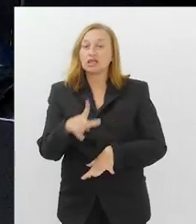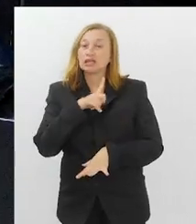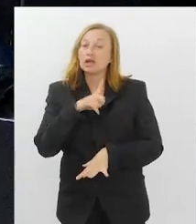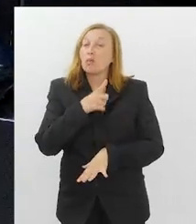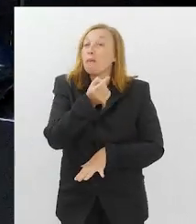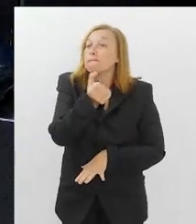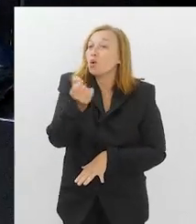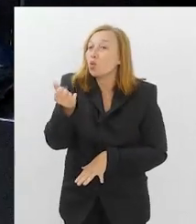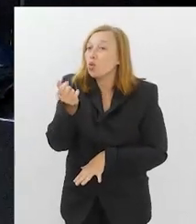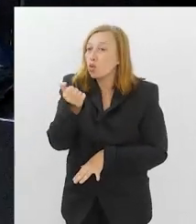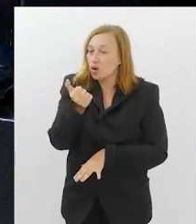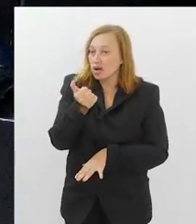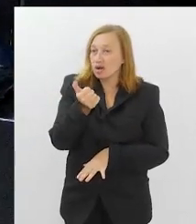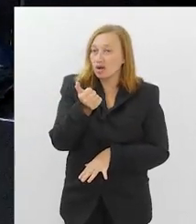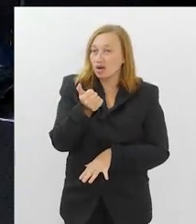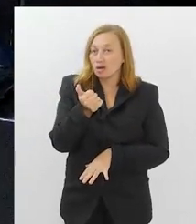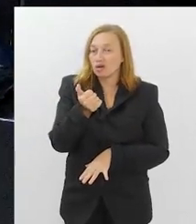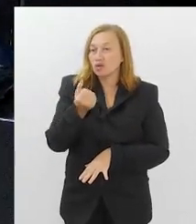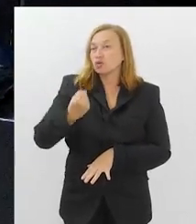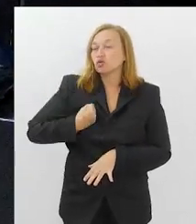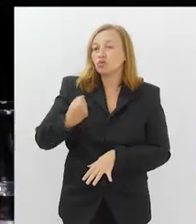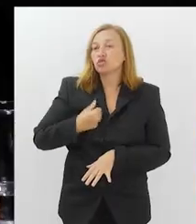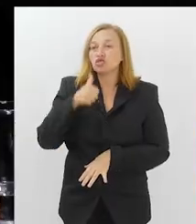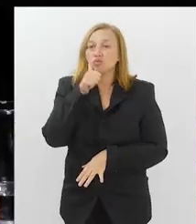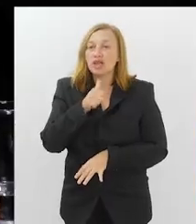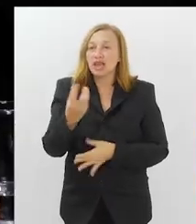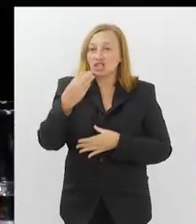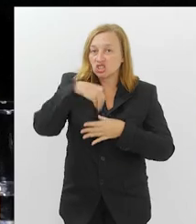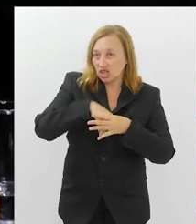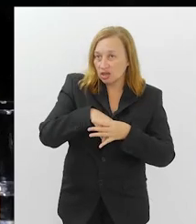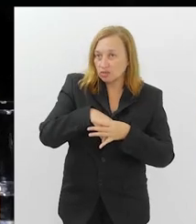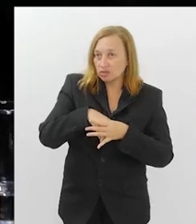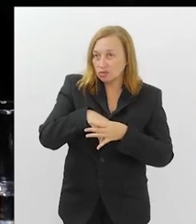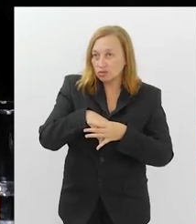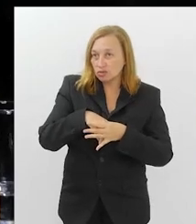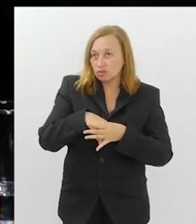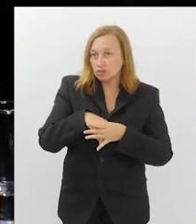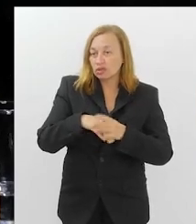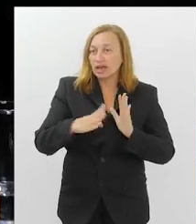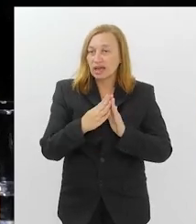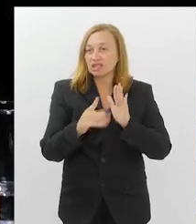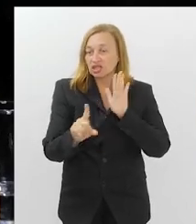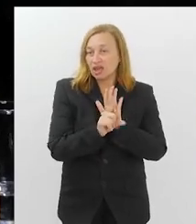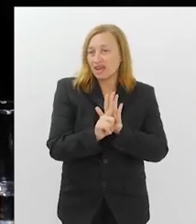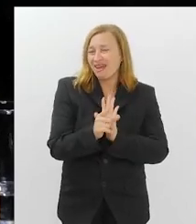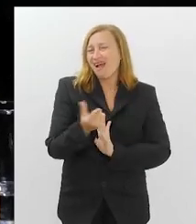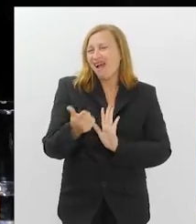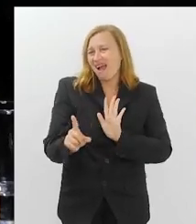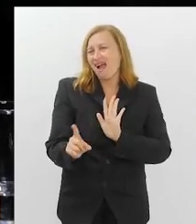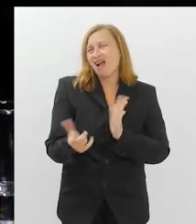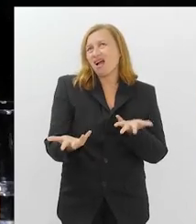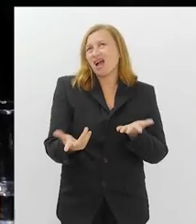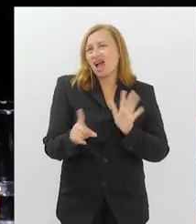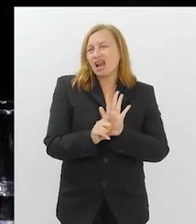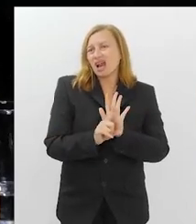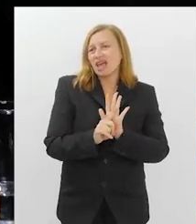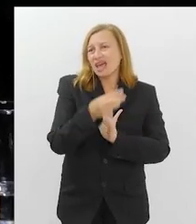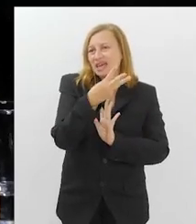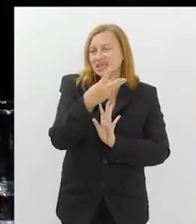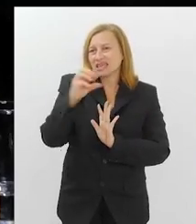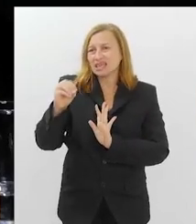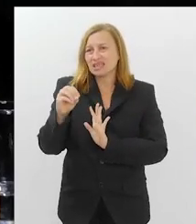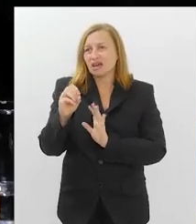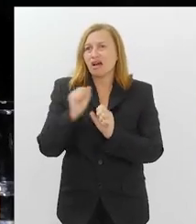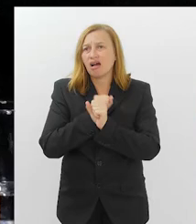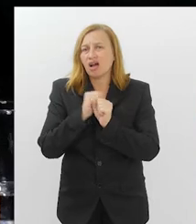cessa. Nós temos uma pouca participação feminina das mulheres, ainda muito pouca, a lei já